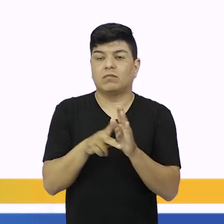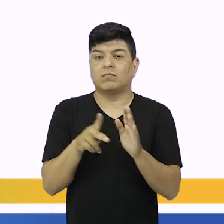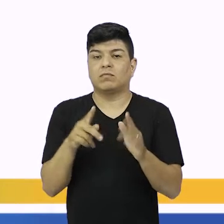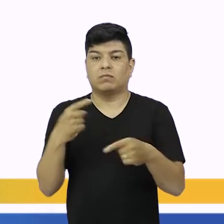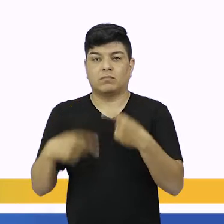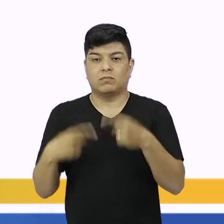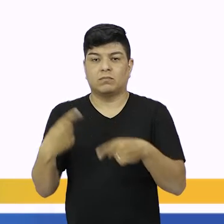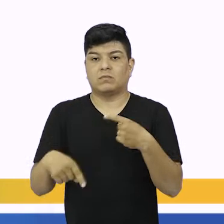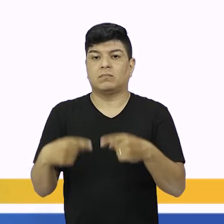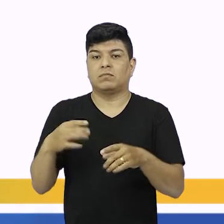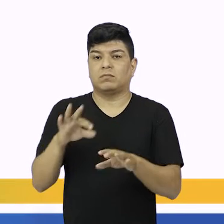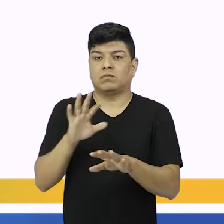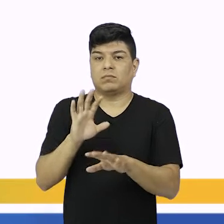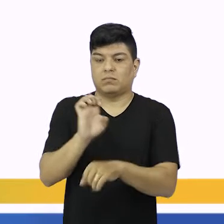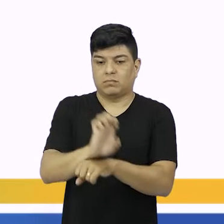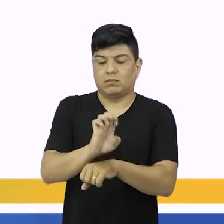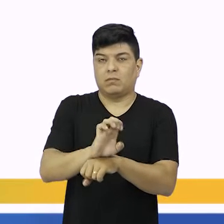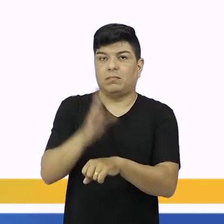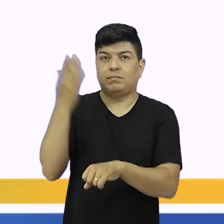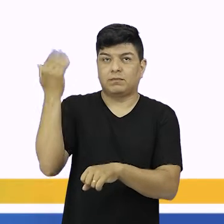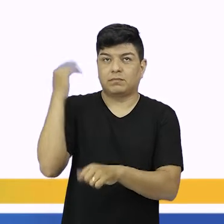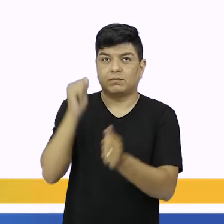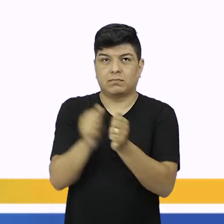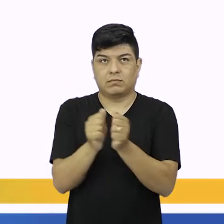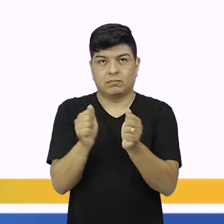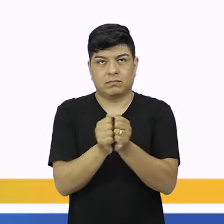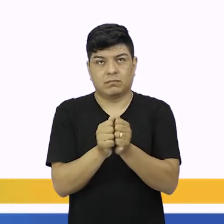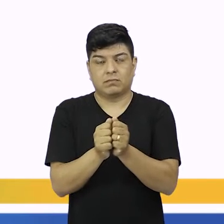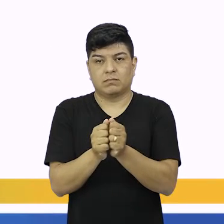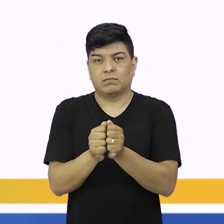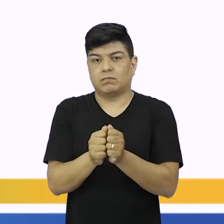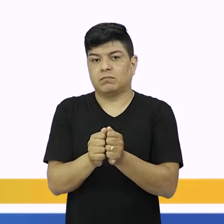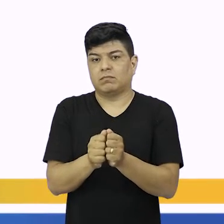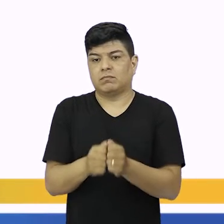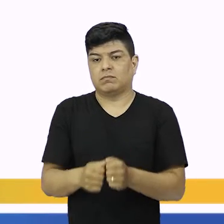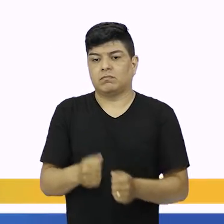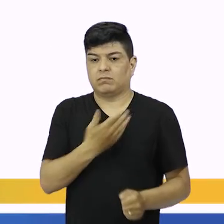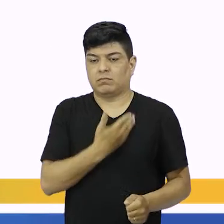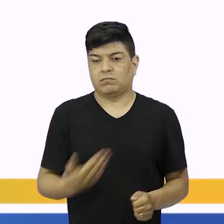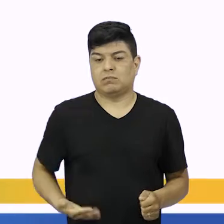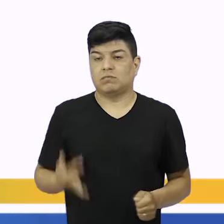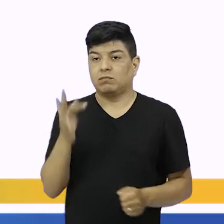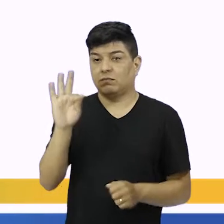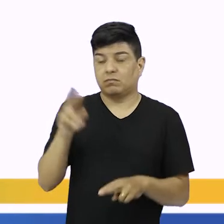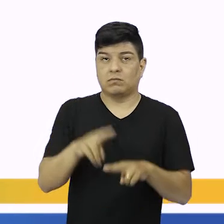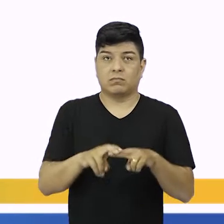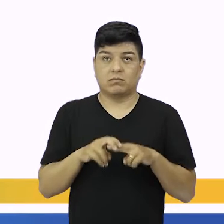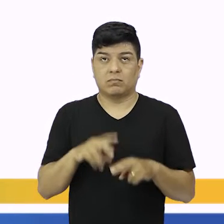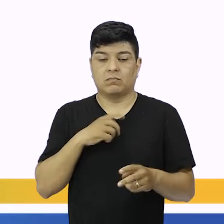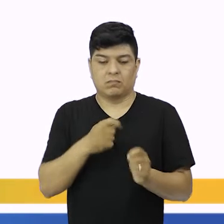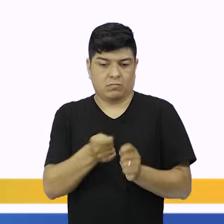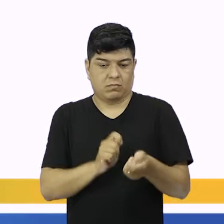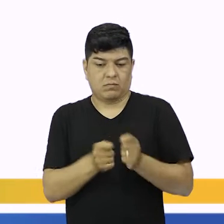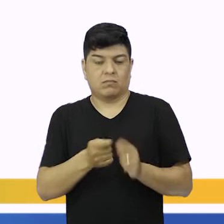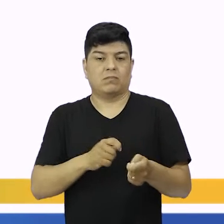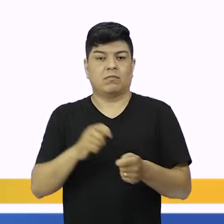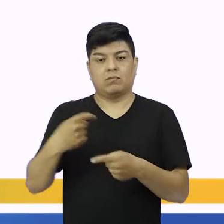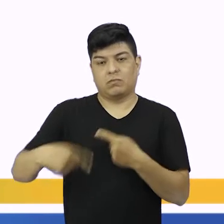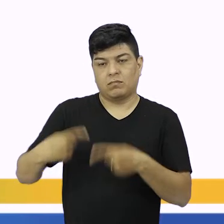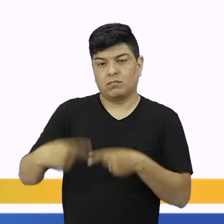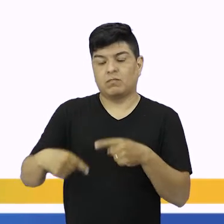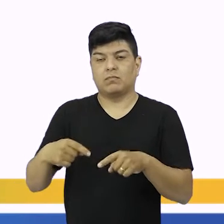pela oligarquias estatais, né, na época, juntamente ao governo federal. Assim, então, para garantir esse controle político, né?